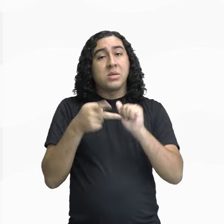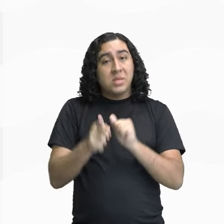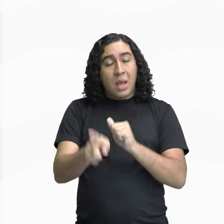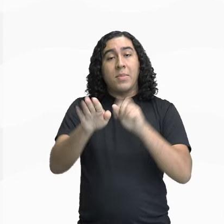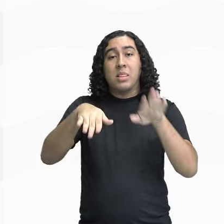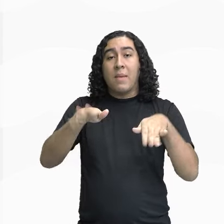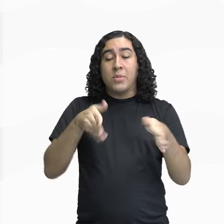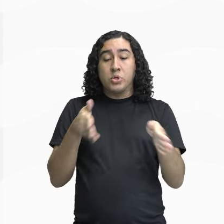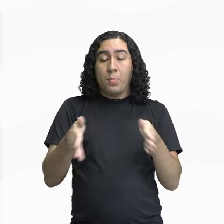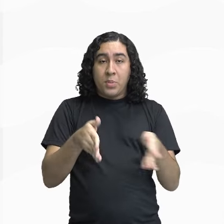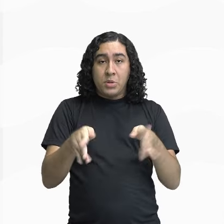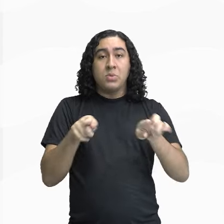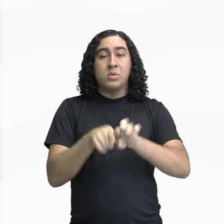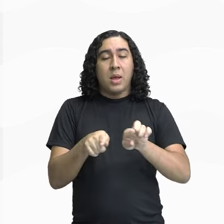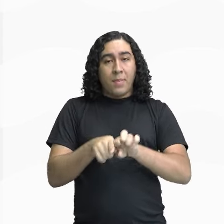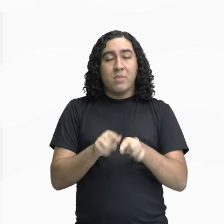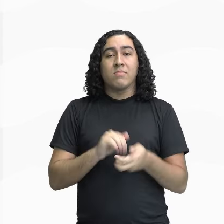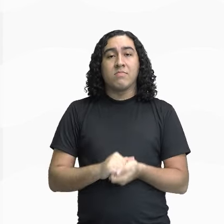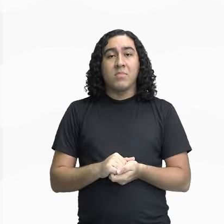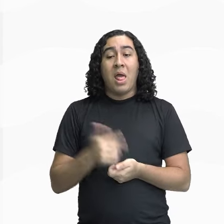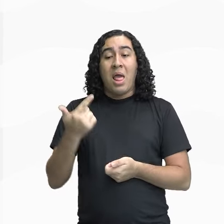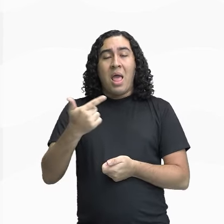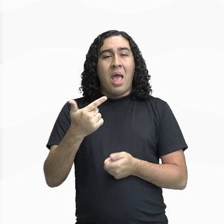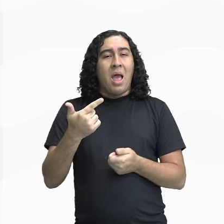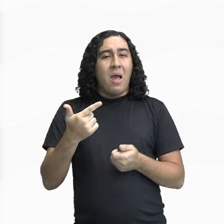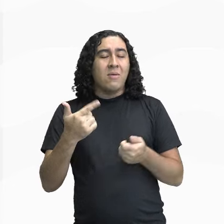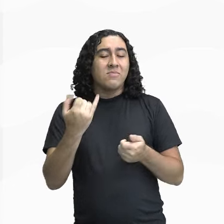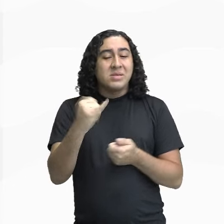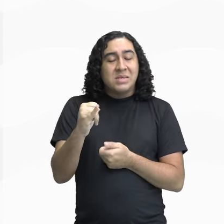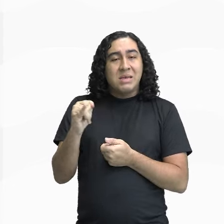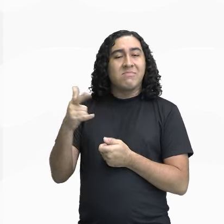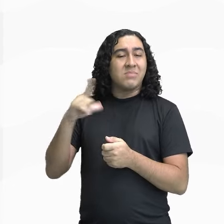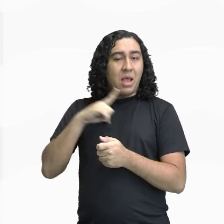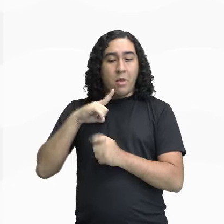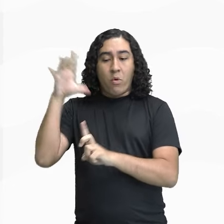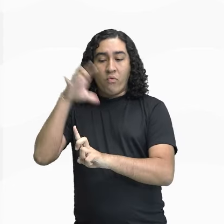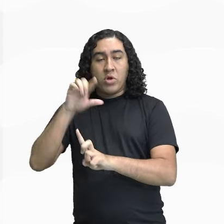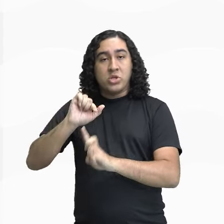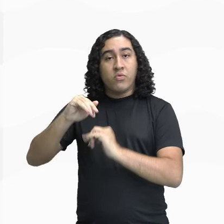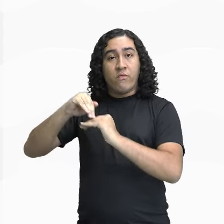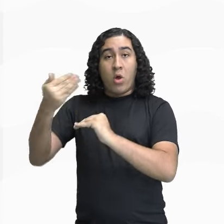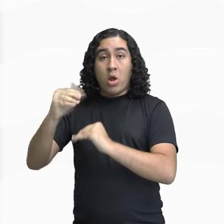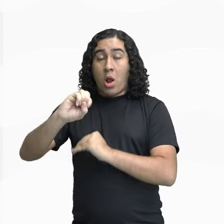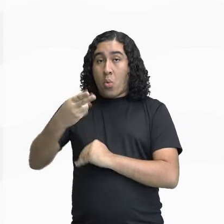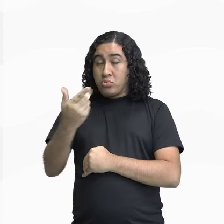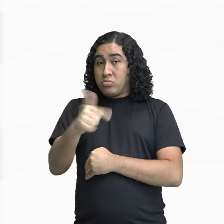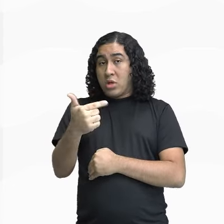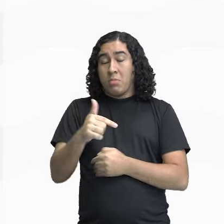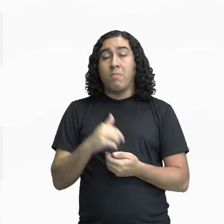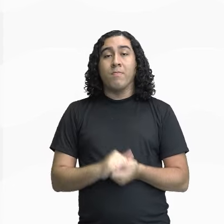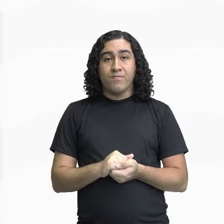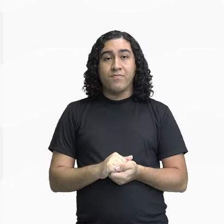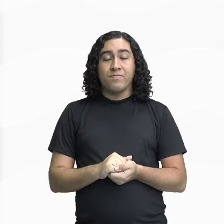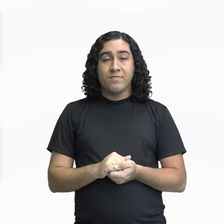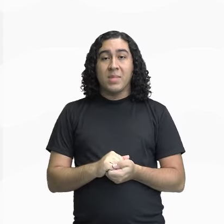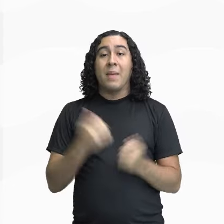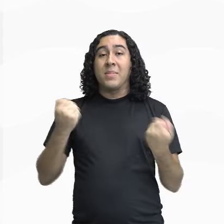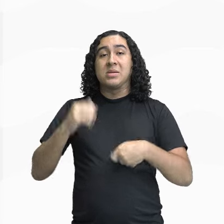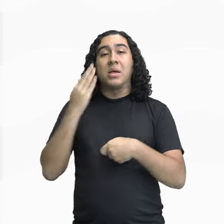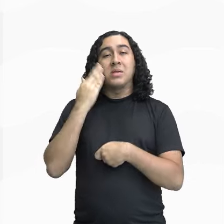do tempo, mesmo sem a influência estrangeira. É por isso que nós podemos dizer que é inegável que as